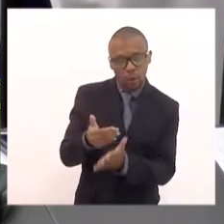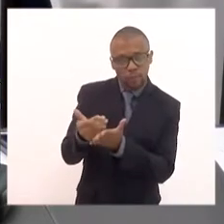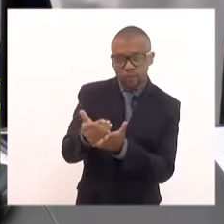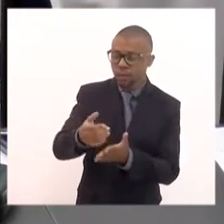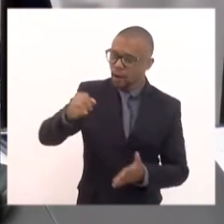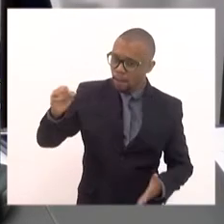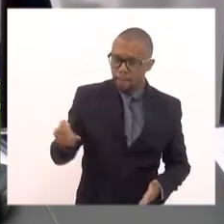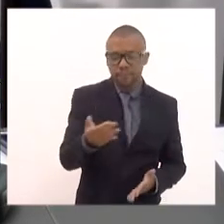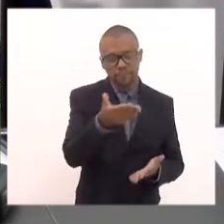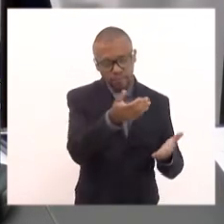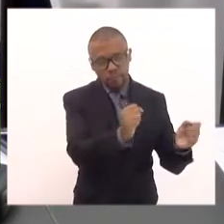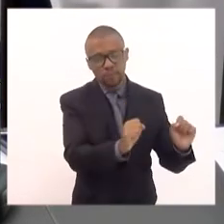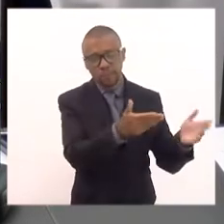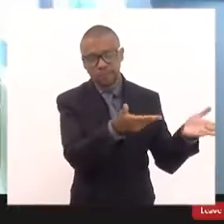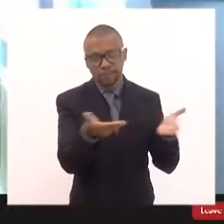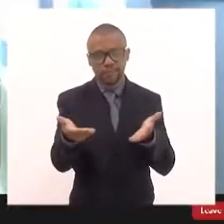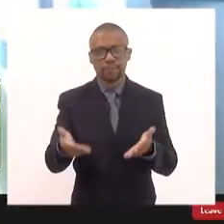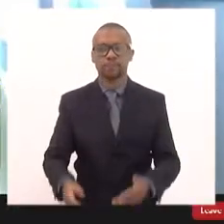você.